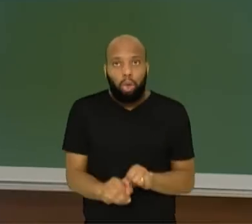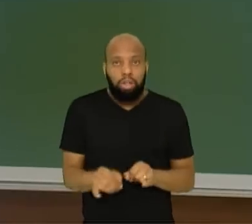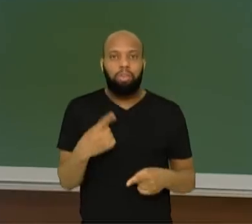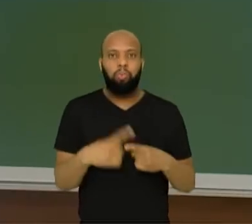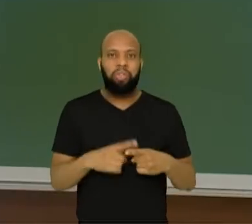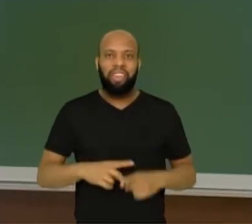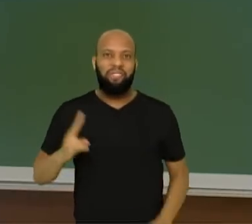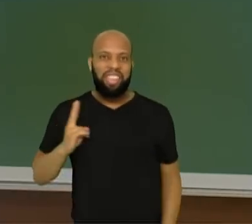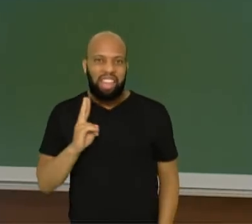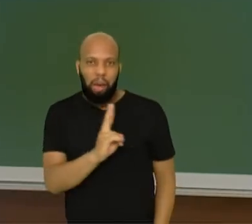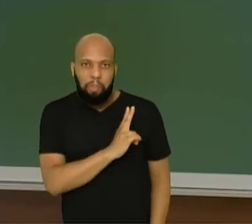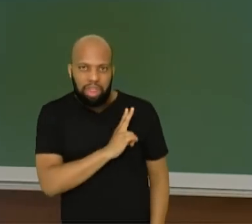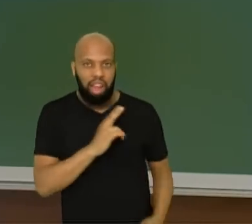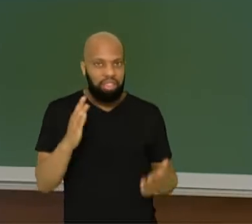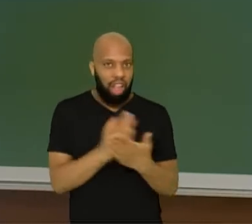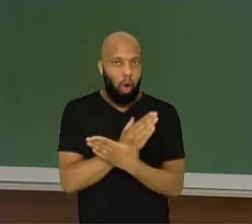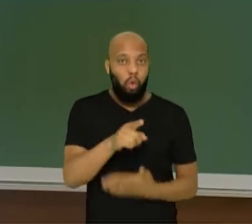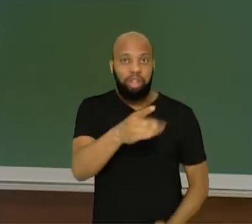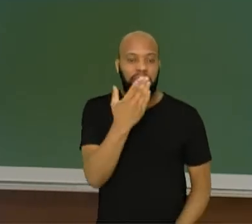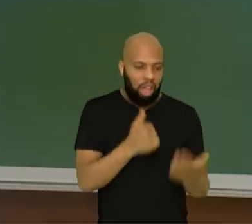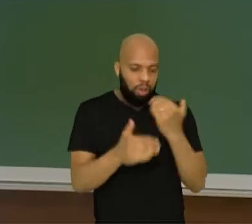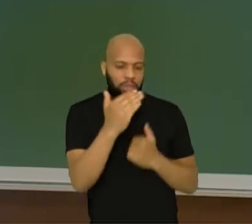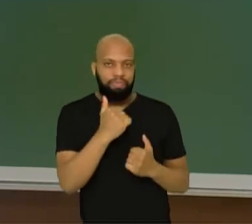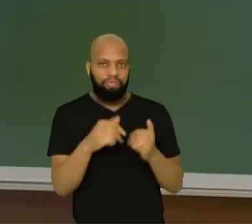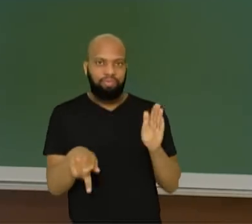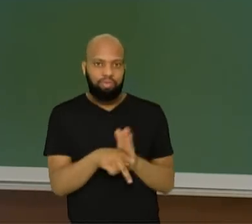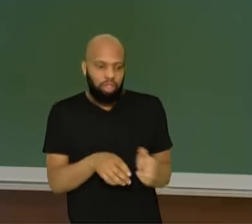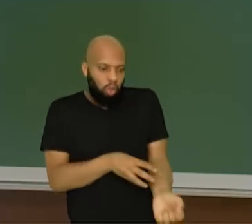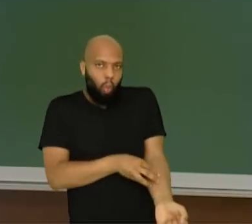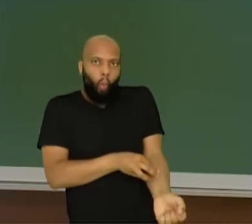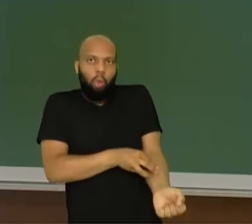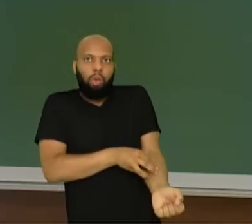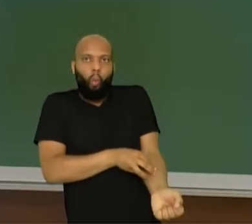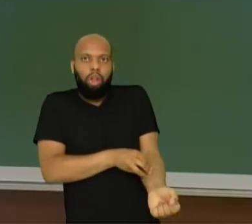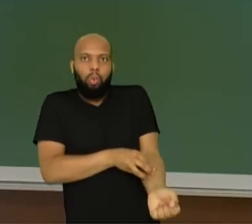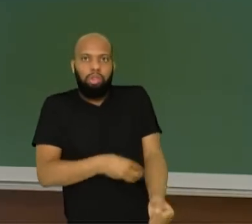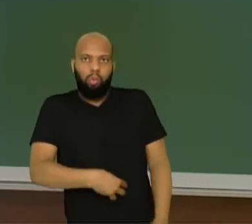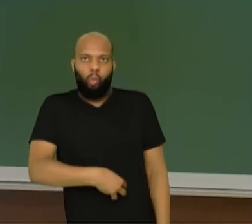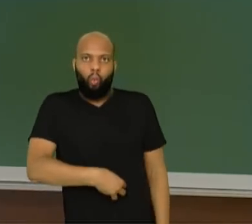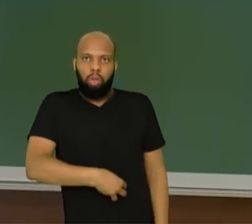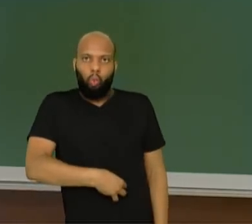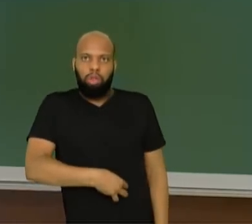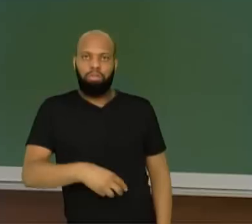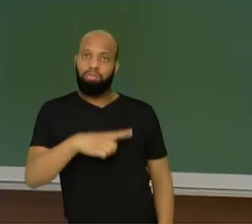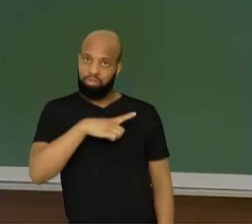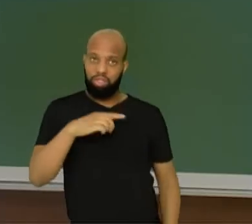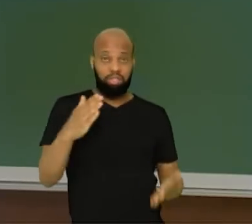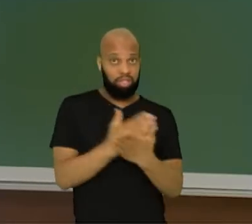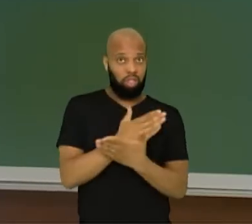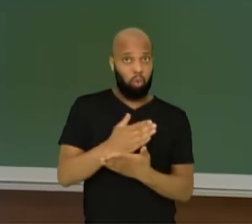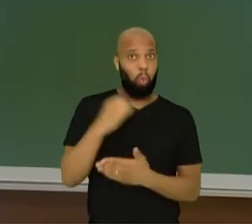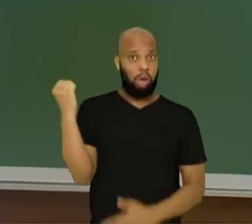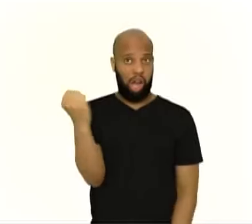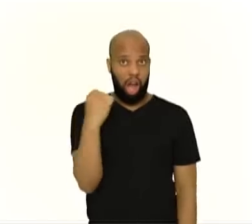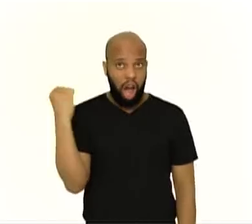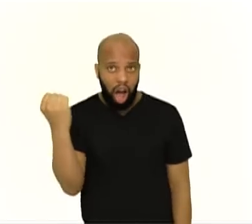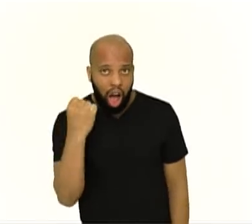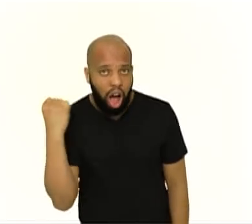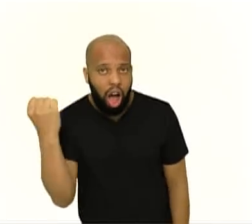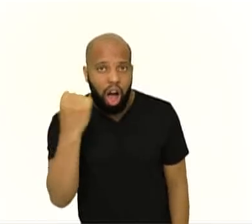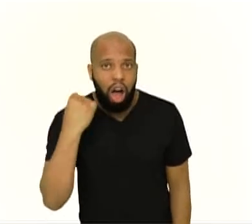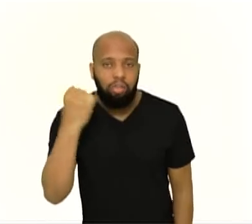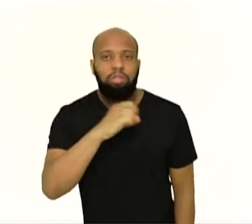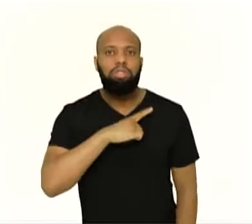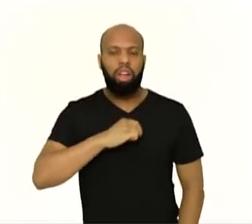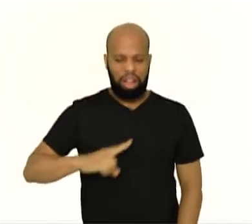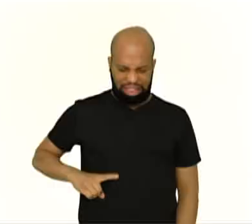dos nutrientes que você ingere está indo para esses vermes. Em casos mais graves, em que a grande